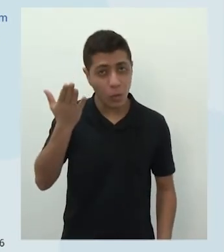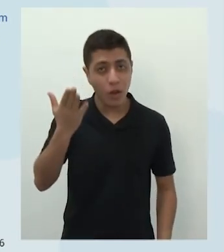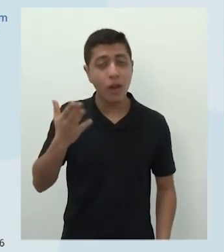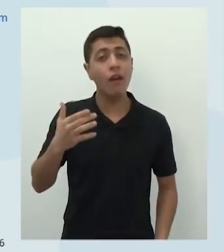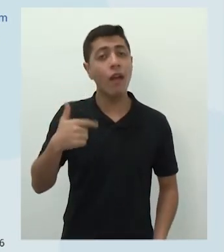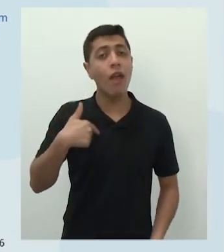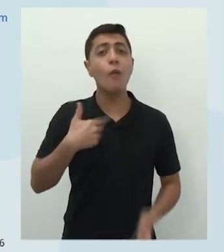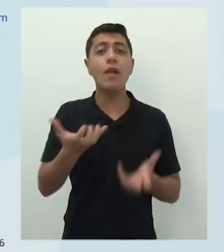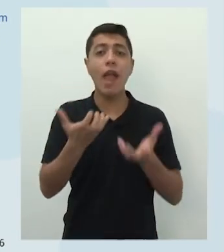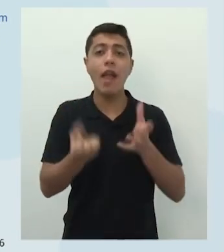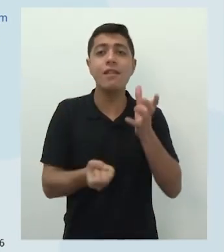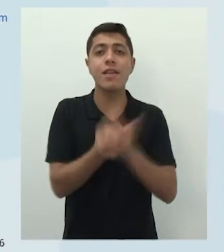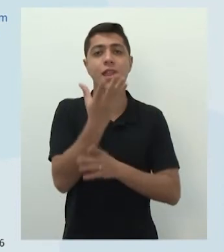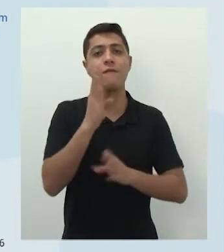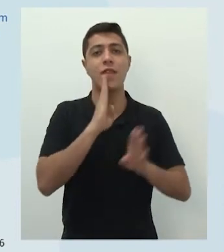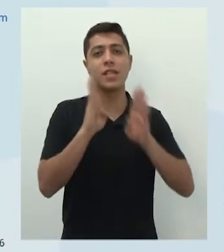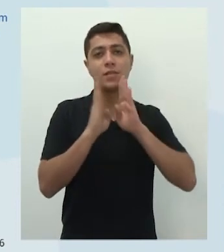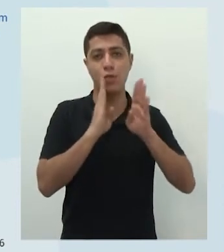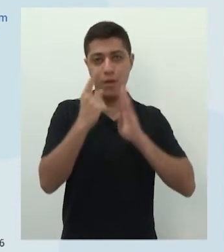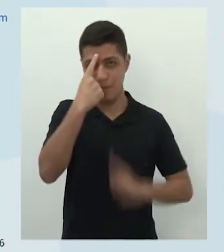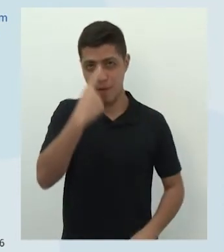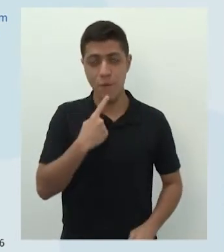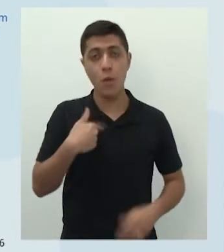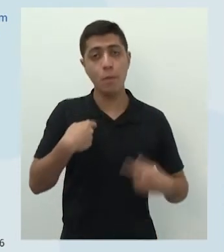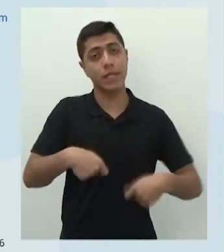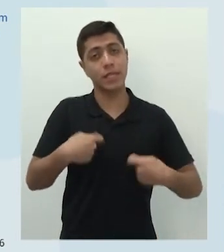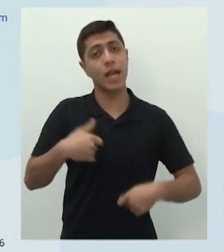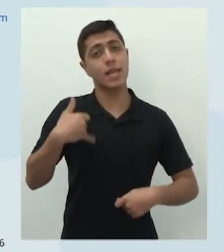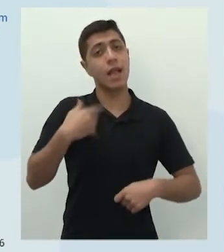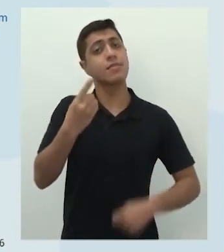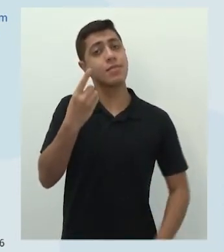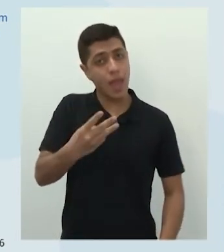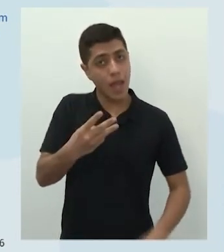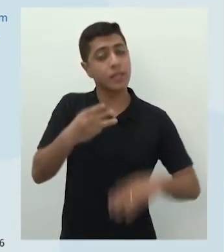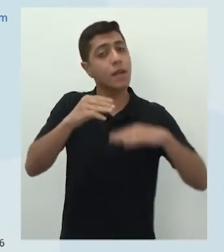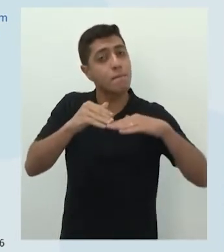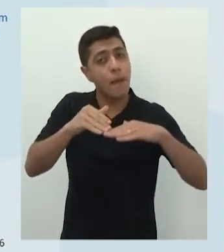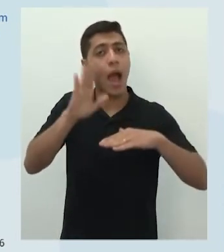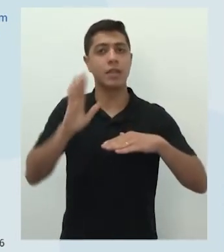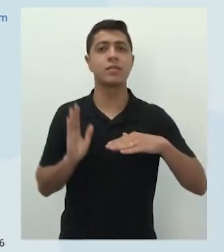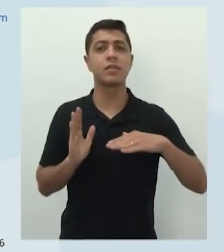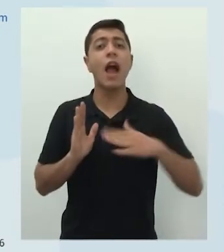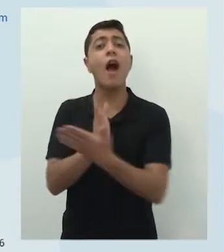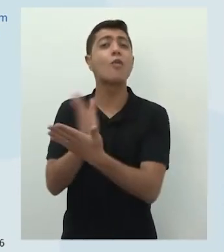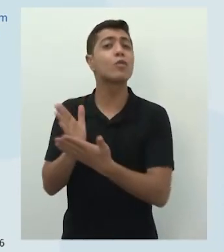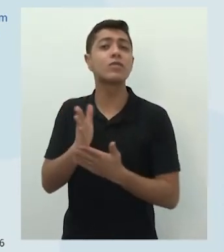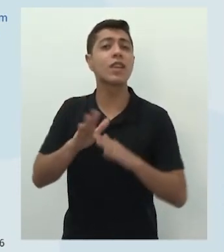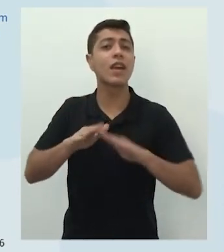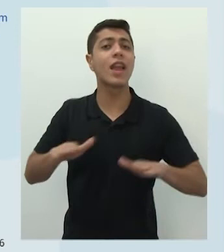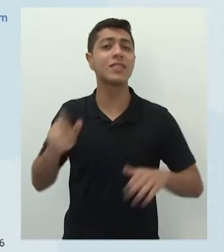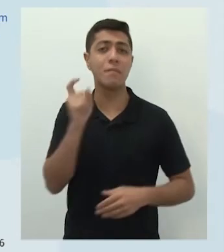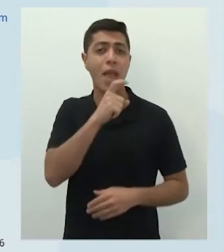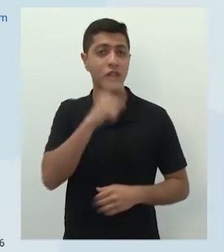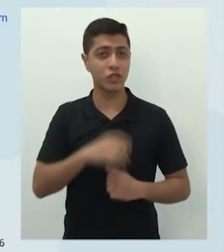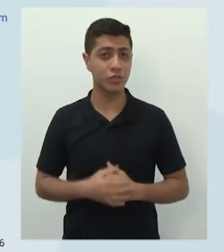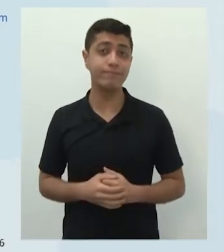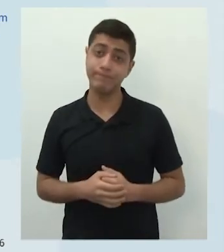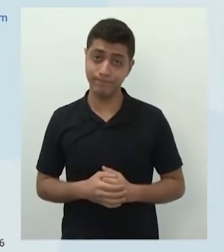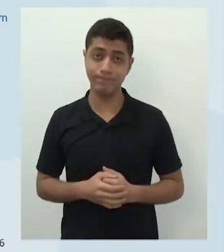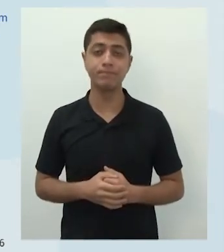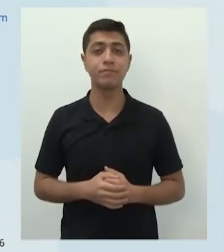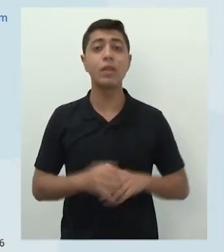por exemplo, só deixa abrir um perfil acima de 13 anos. Você está mostrando para mim que tem moleques com menos de 13